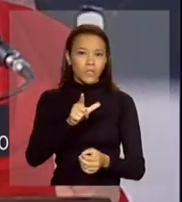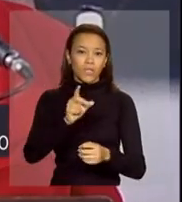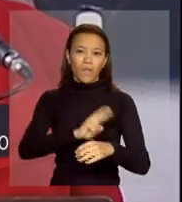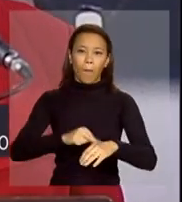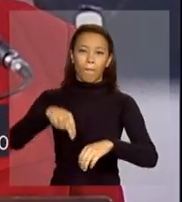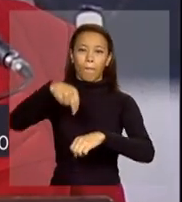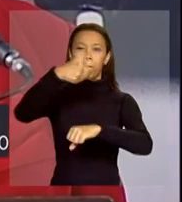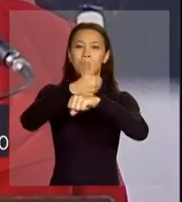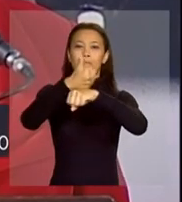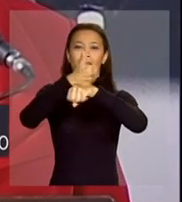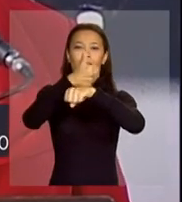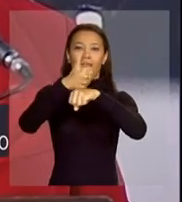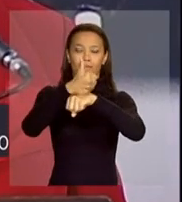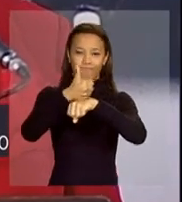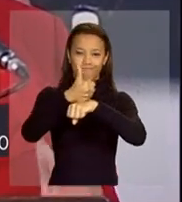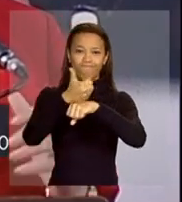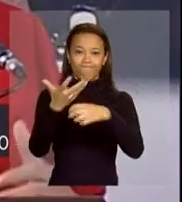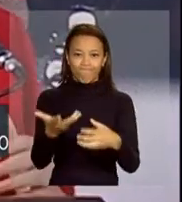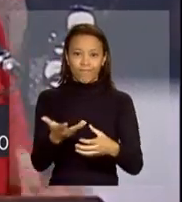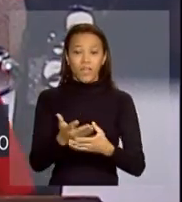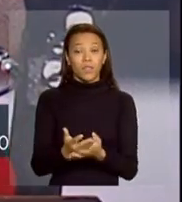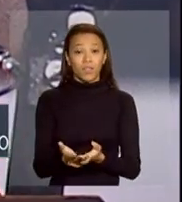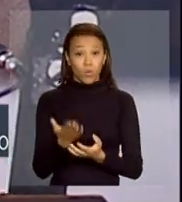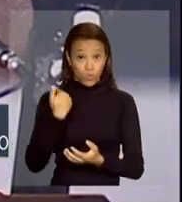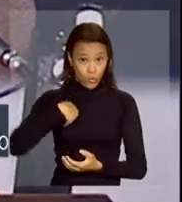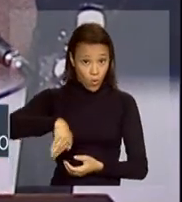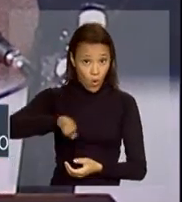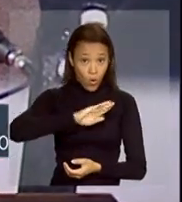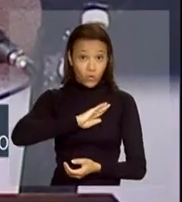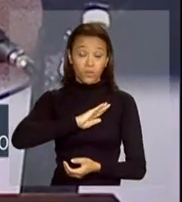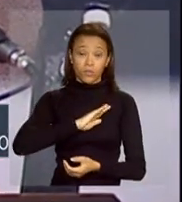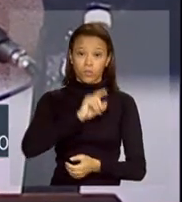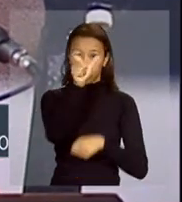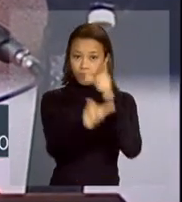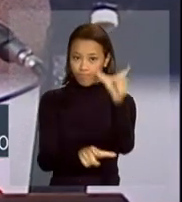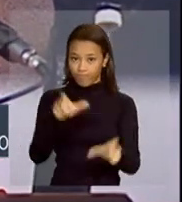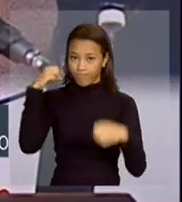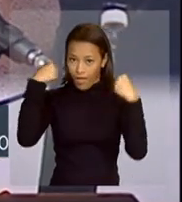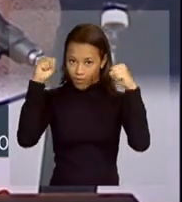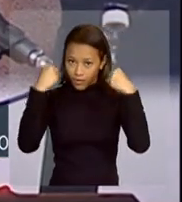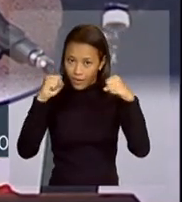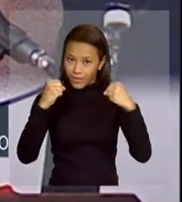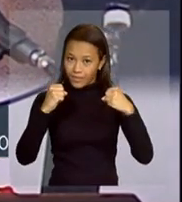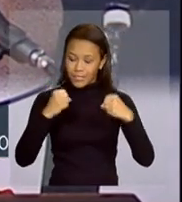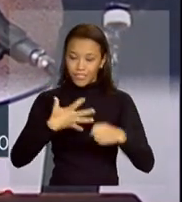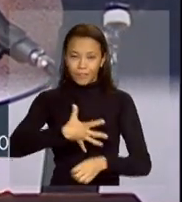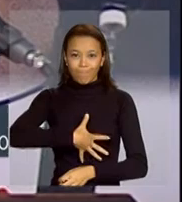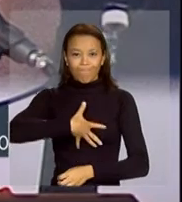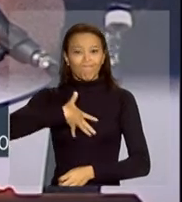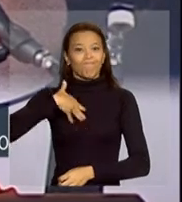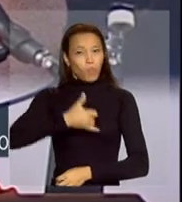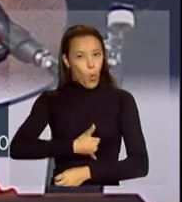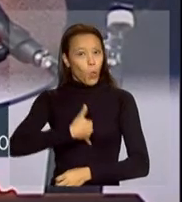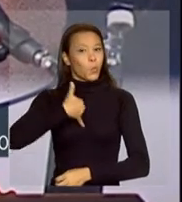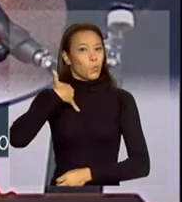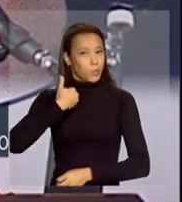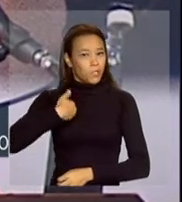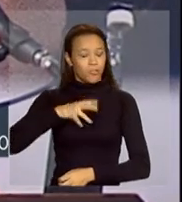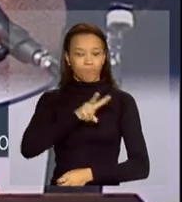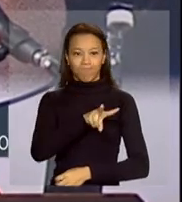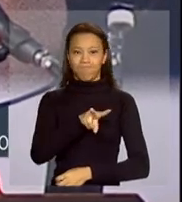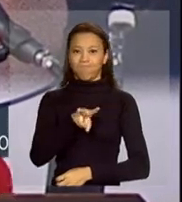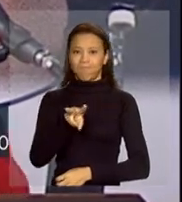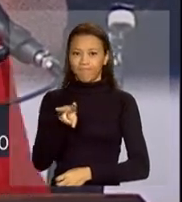até o vídeo e os nossos atletas Paraolímpicos eles nos orgulham eles nos